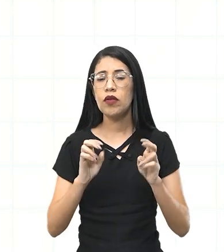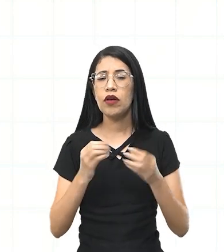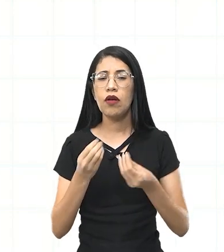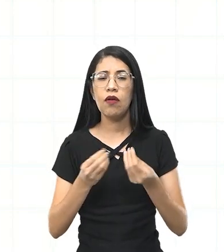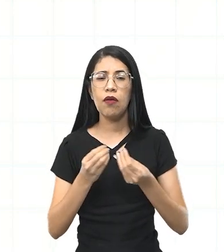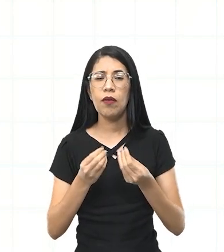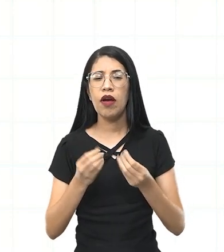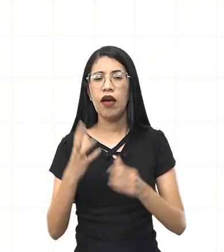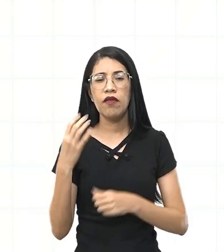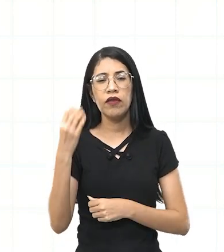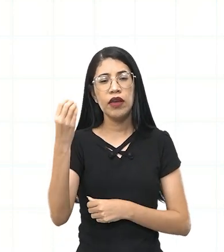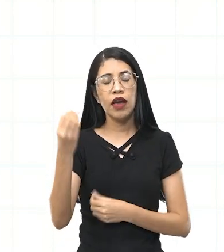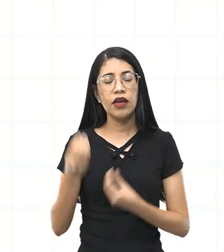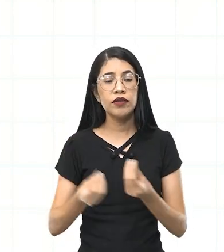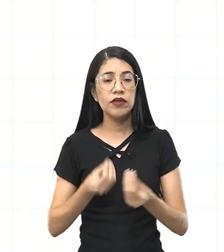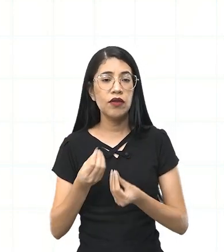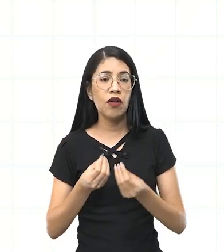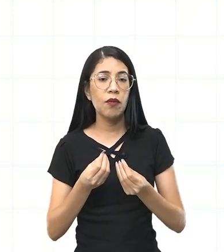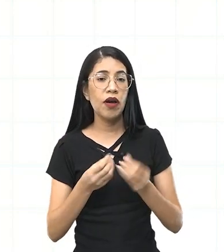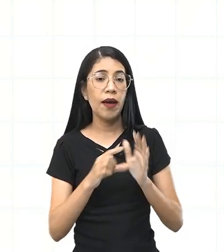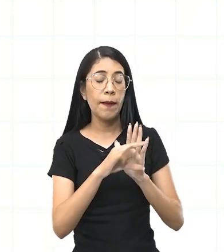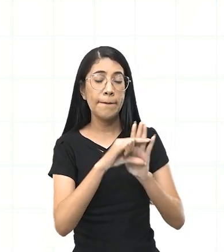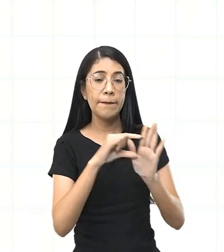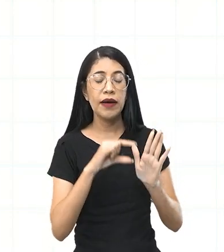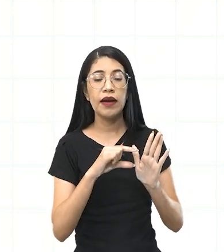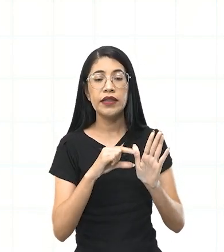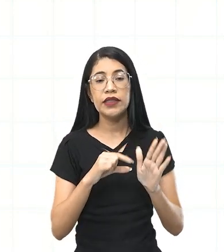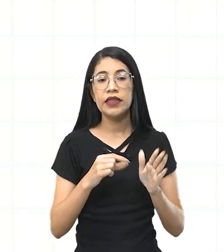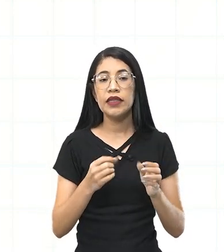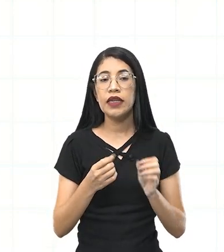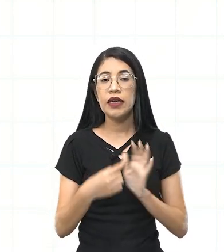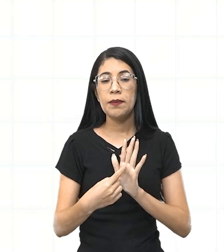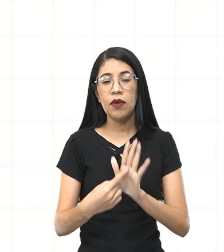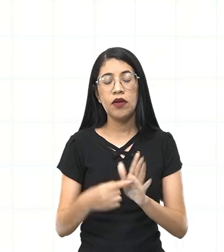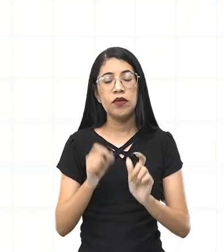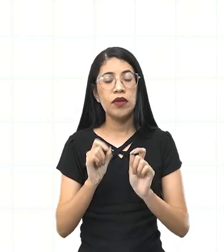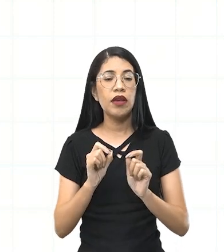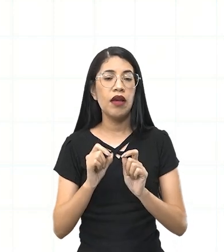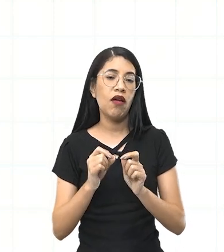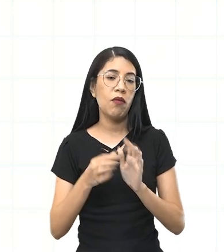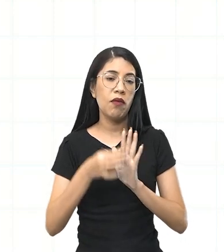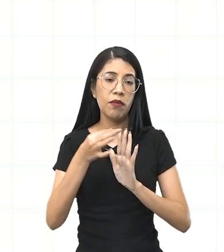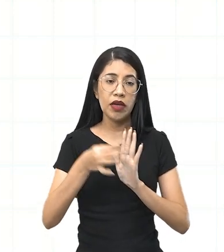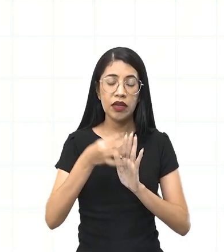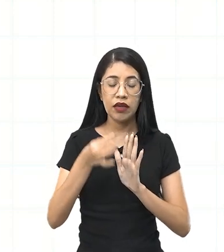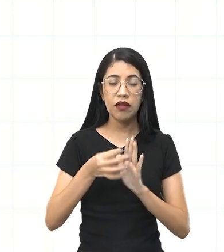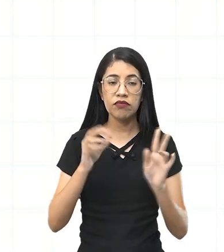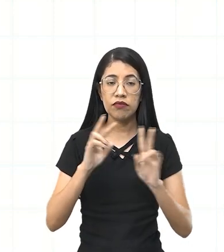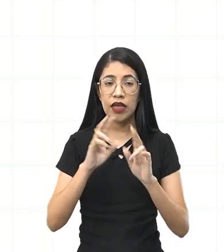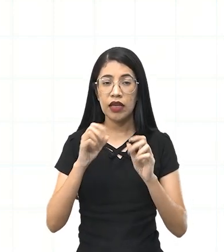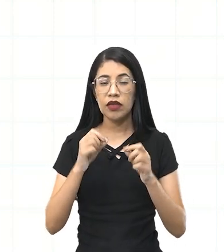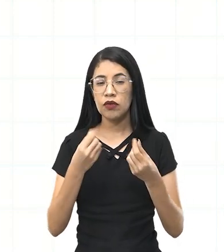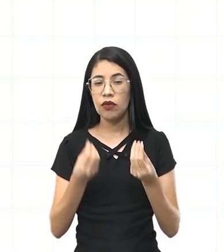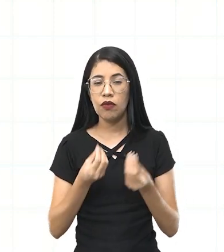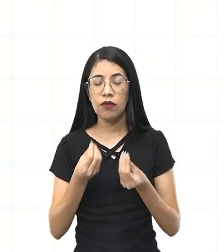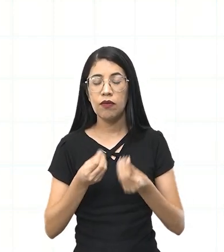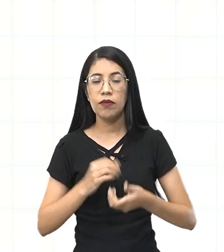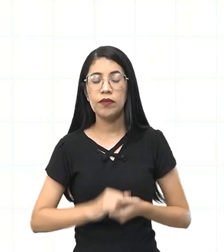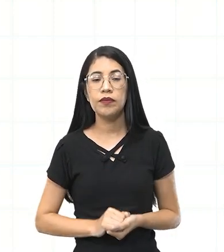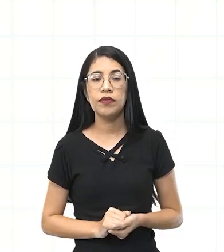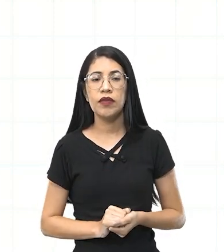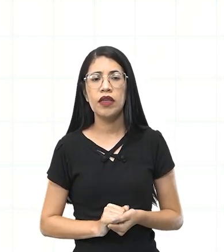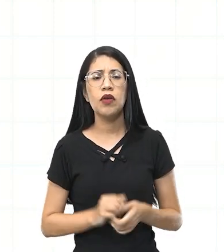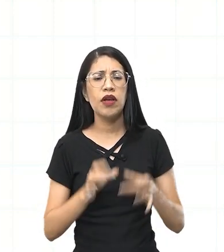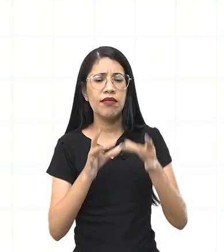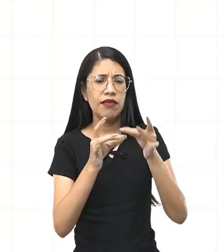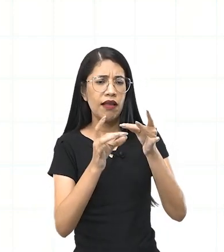a aventura? Qual é o trecho, então, que a gente vai ter uma opinião sobre a aventura? Eu já dissequei